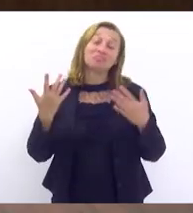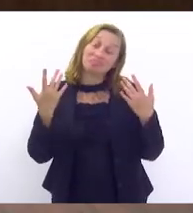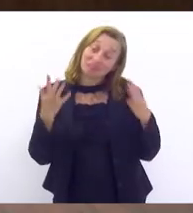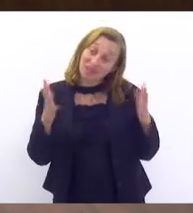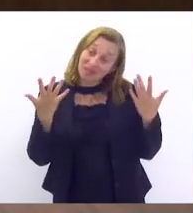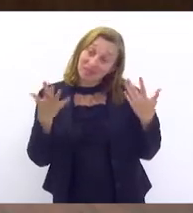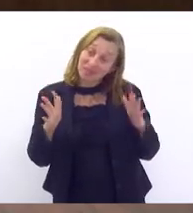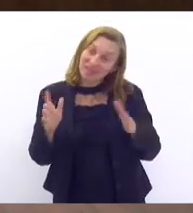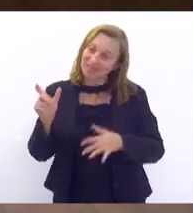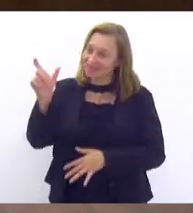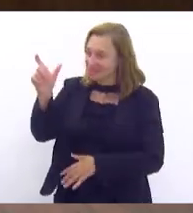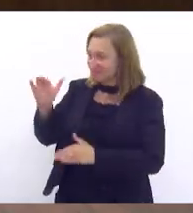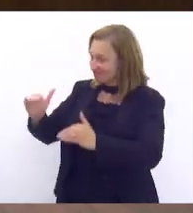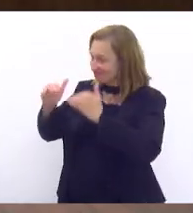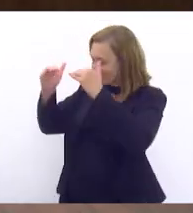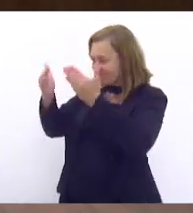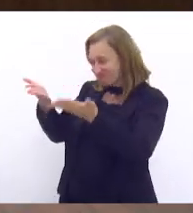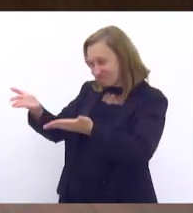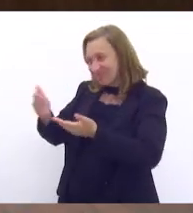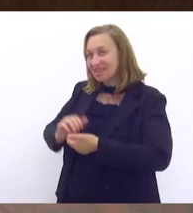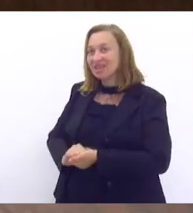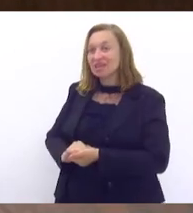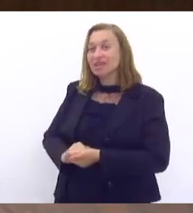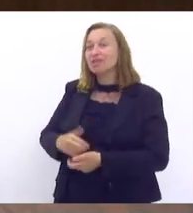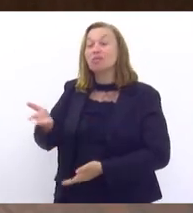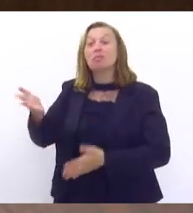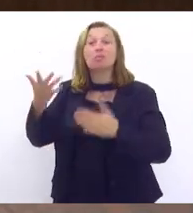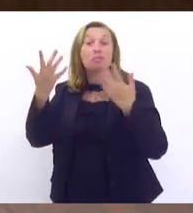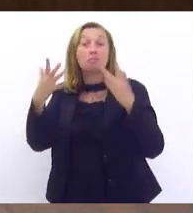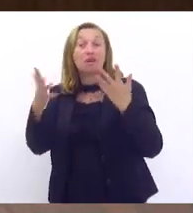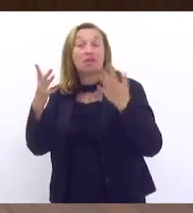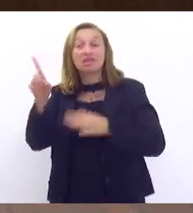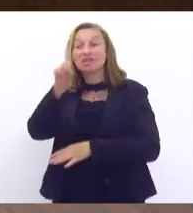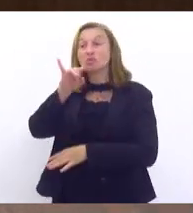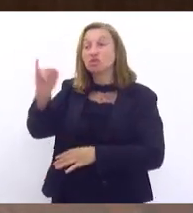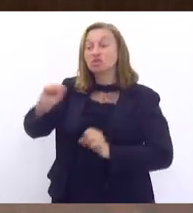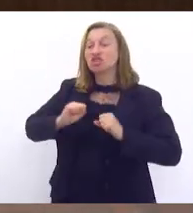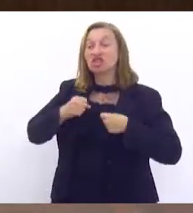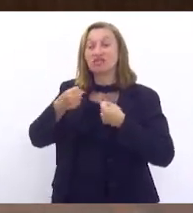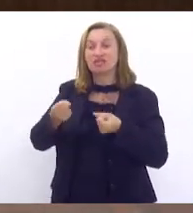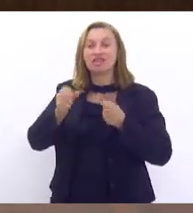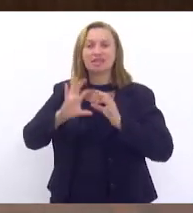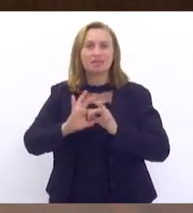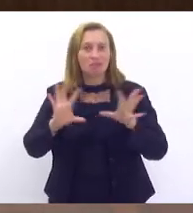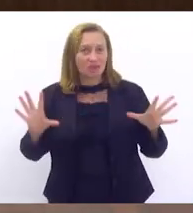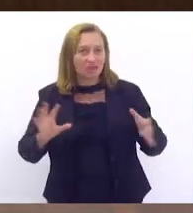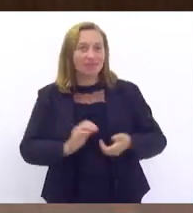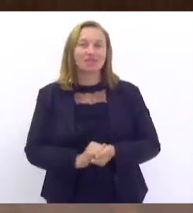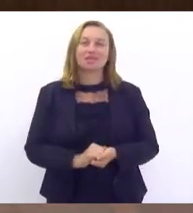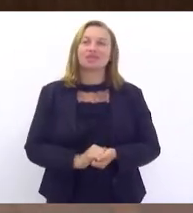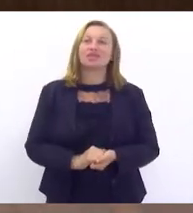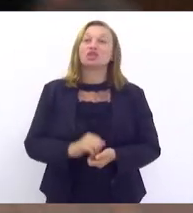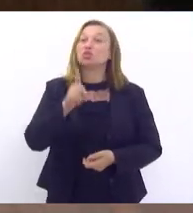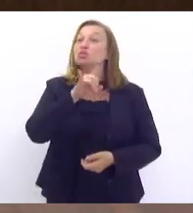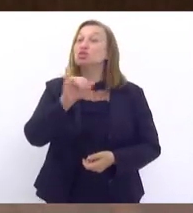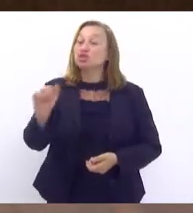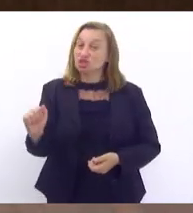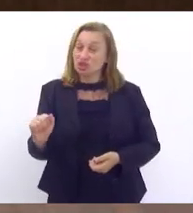parabenizo Vossa Excelência por estar comemorando o Dia da Defesa da Democracia no